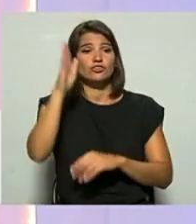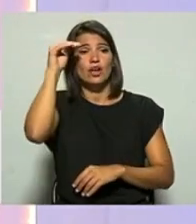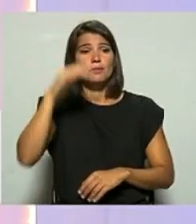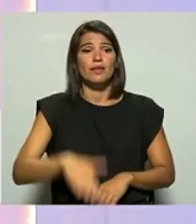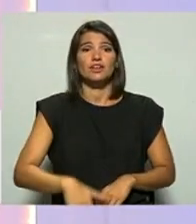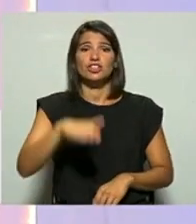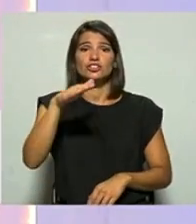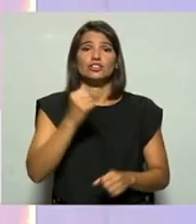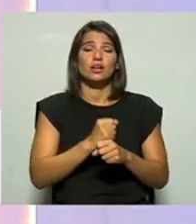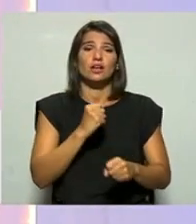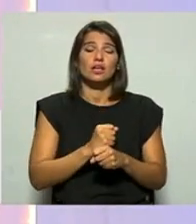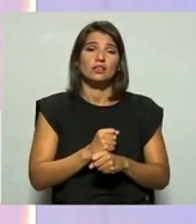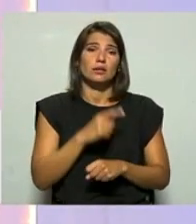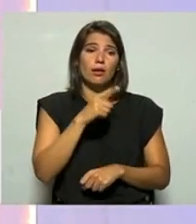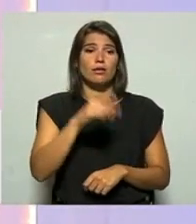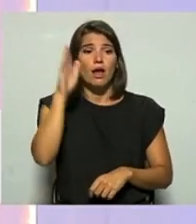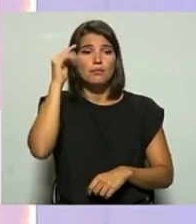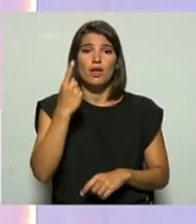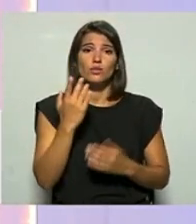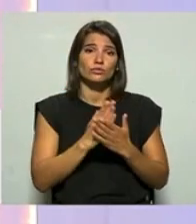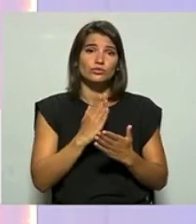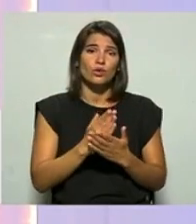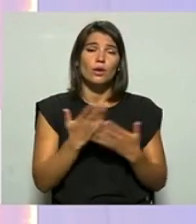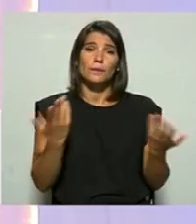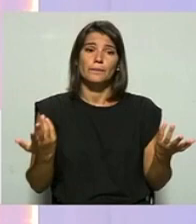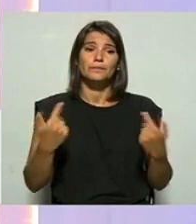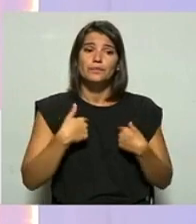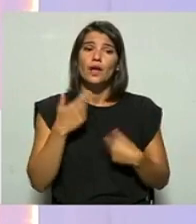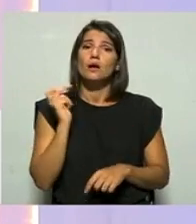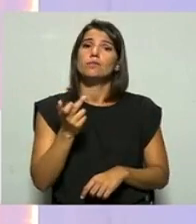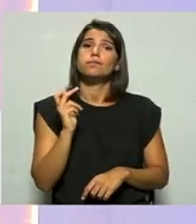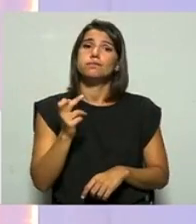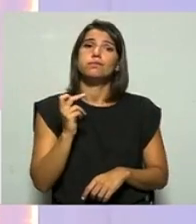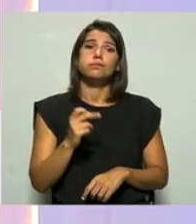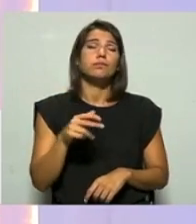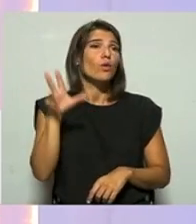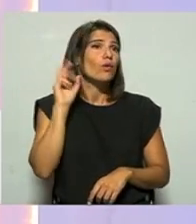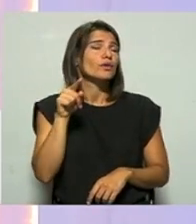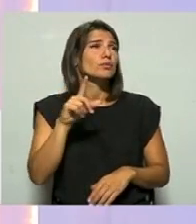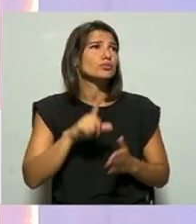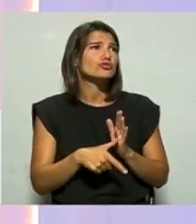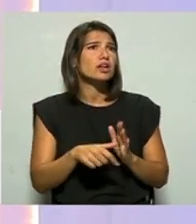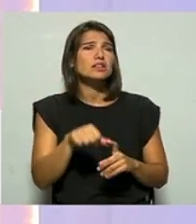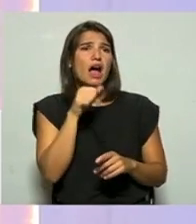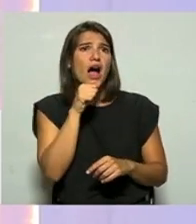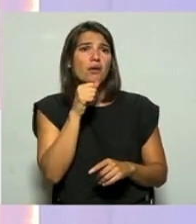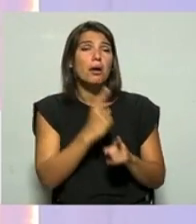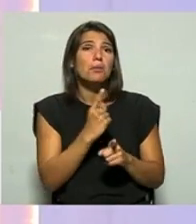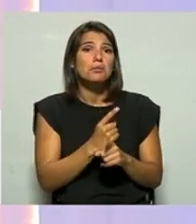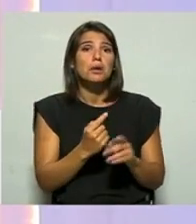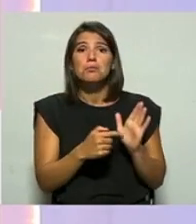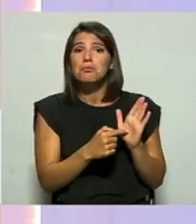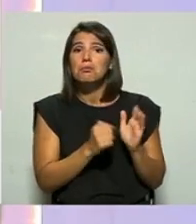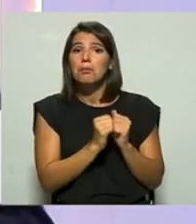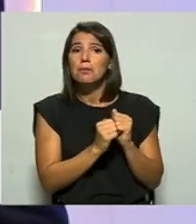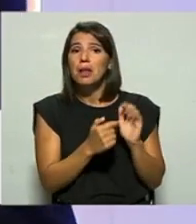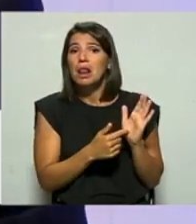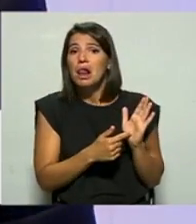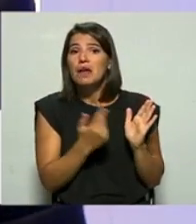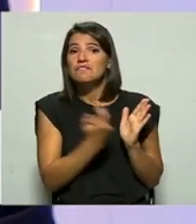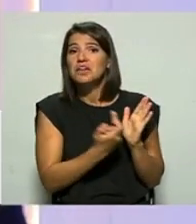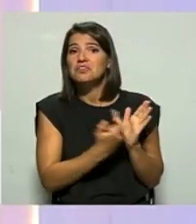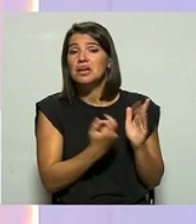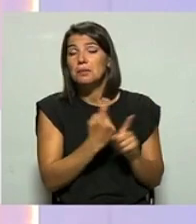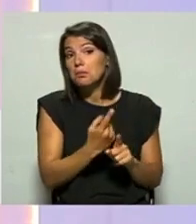chega ao lado e trabalho e trabalho arrumada na escola estatual muitos muitos anos com esse lado se projetar água que nunca passou do Papel pode fazer querer nas